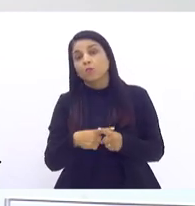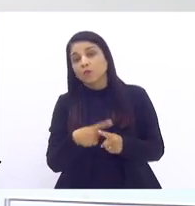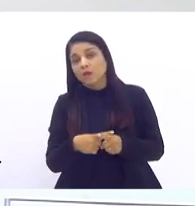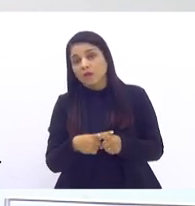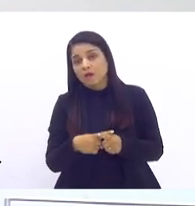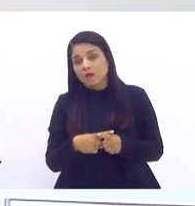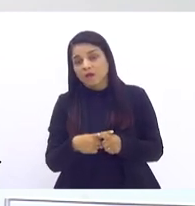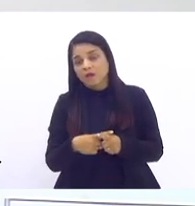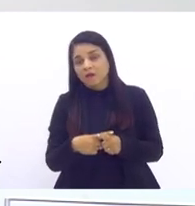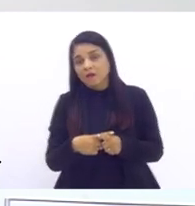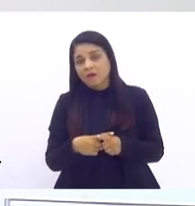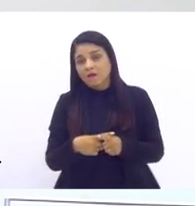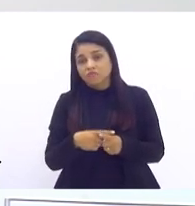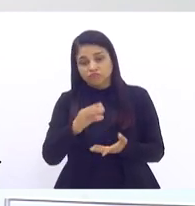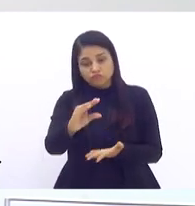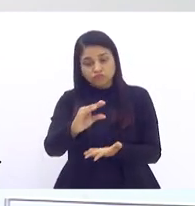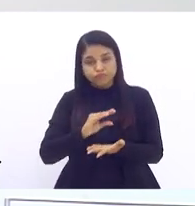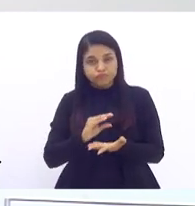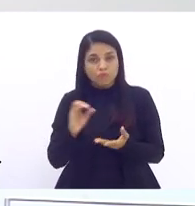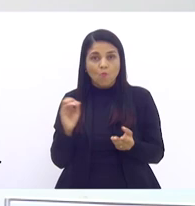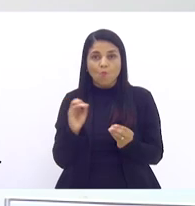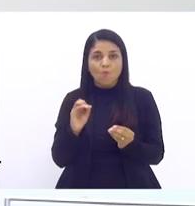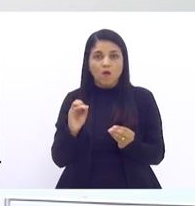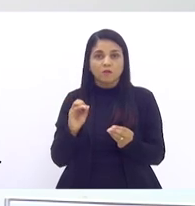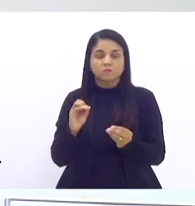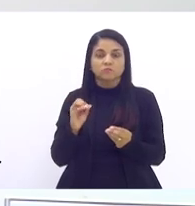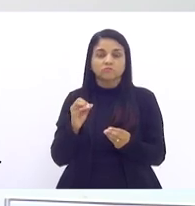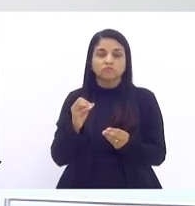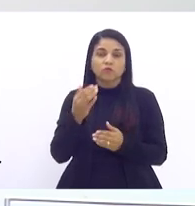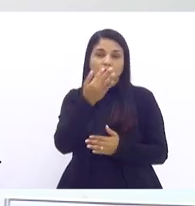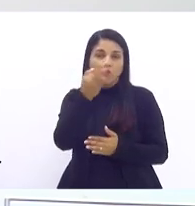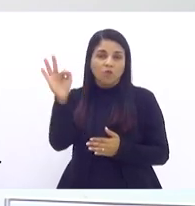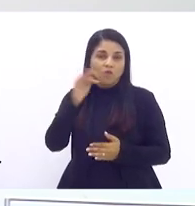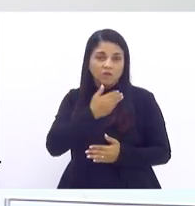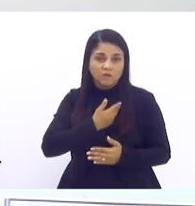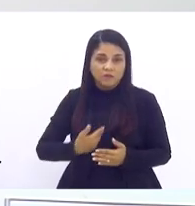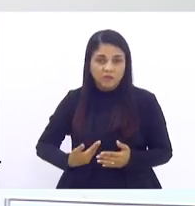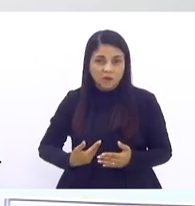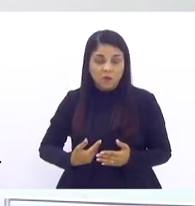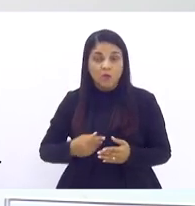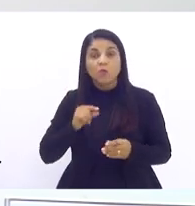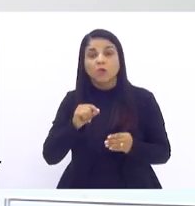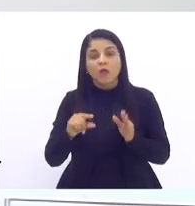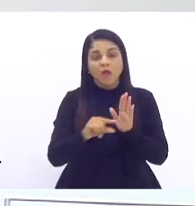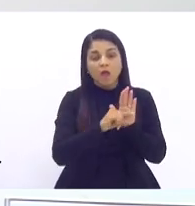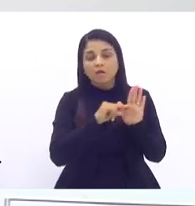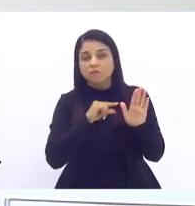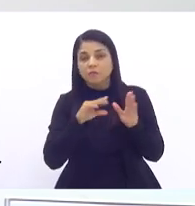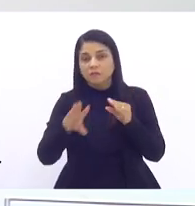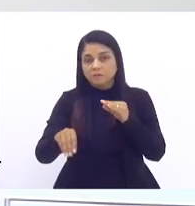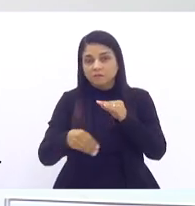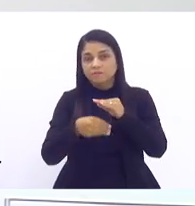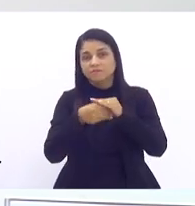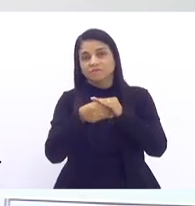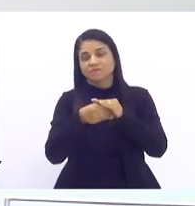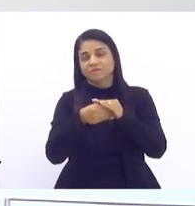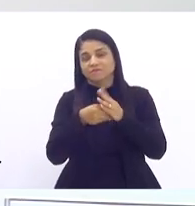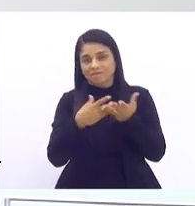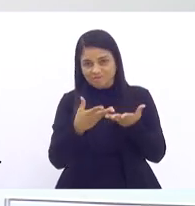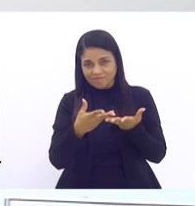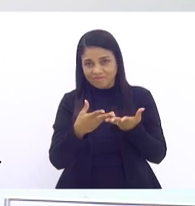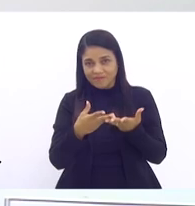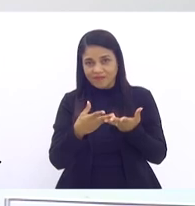os recursos de transferência do Governo Federal que se dão através de que das emendas parlamentares principalmente do custeio da saúde